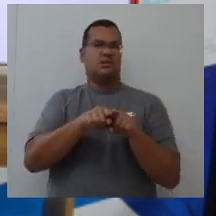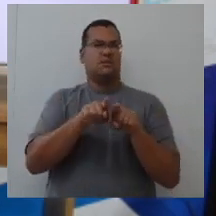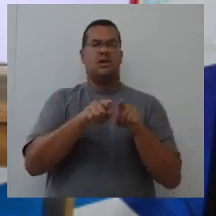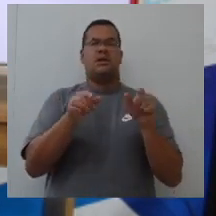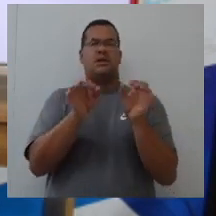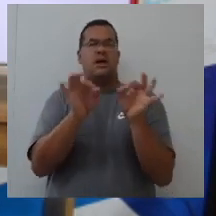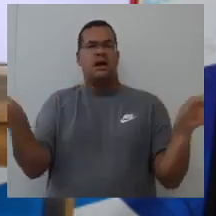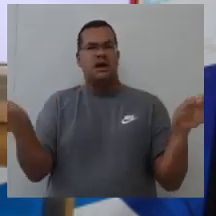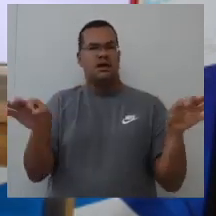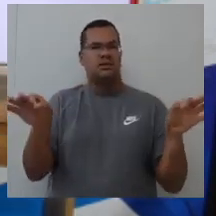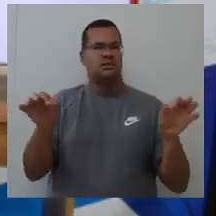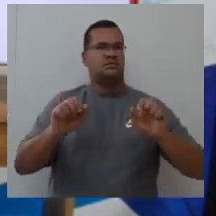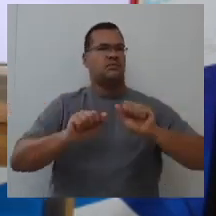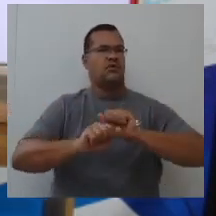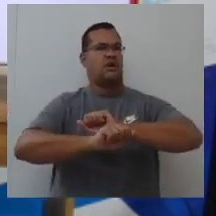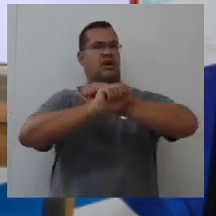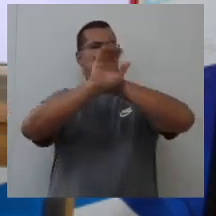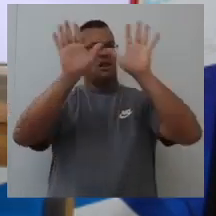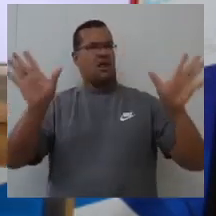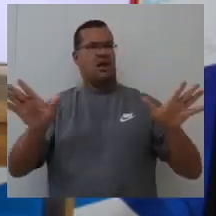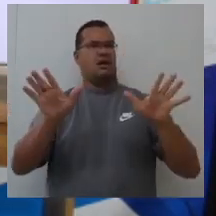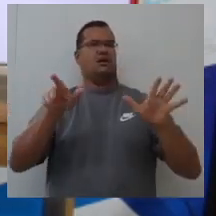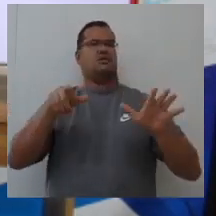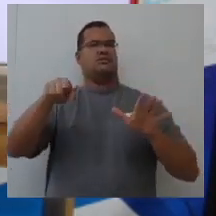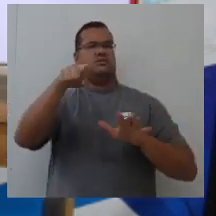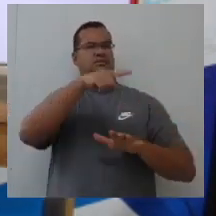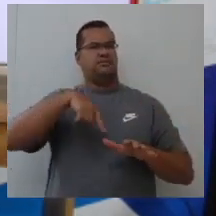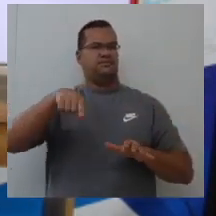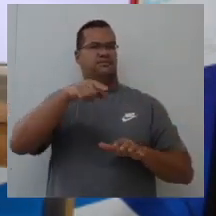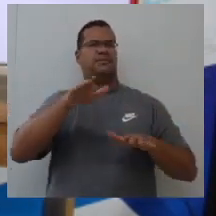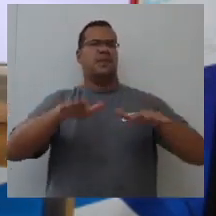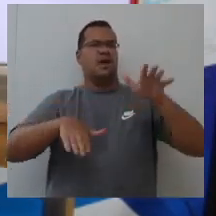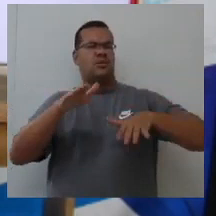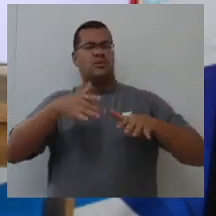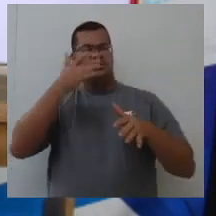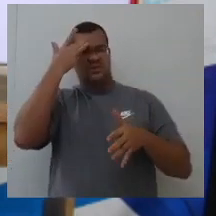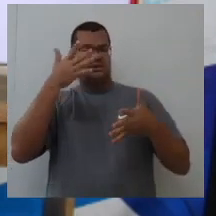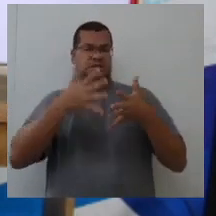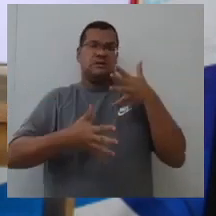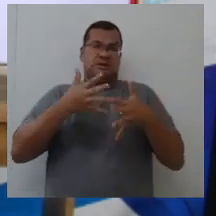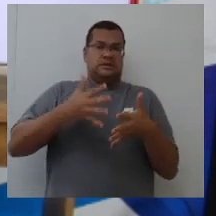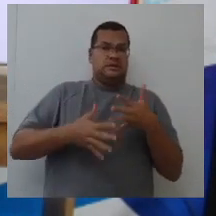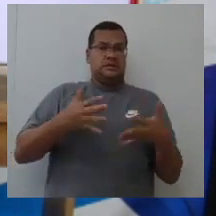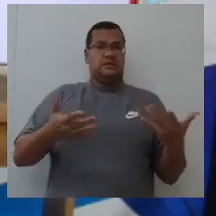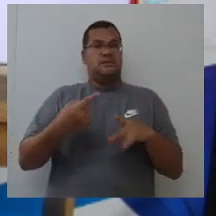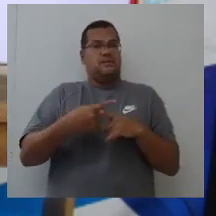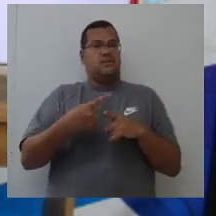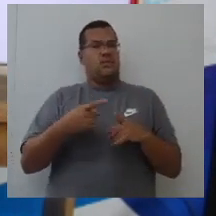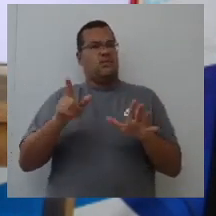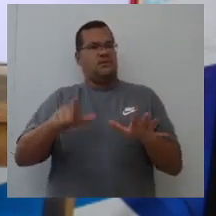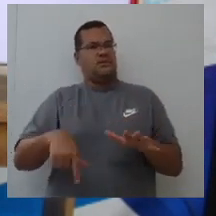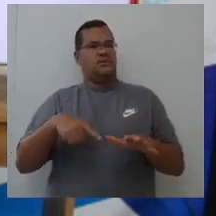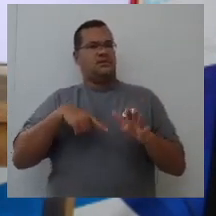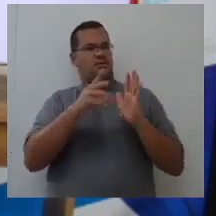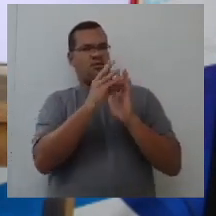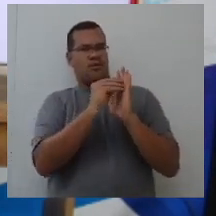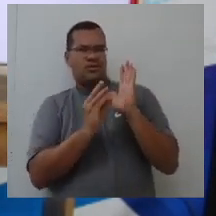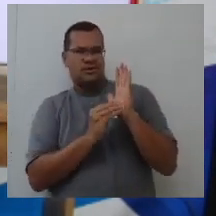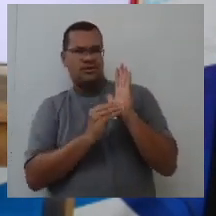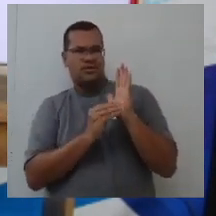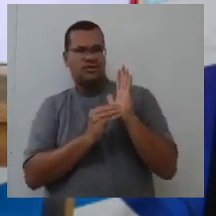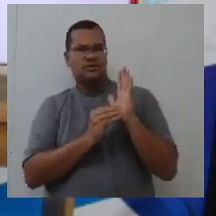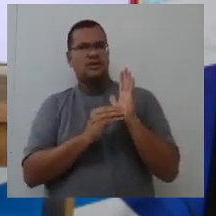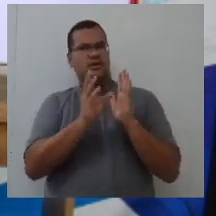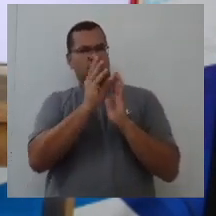que ficar muito claro na sua cabeça. Tem gente aí que se atrapalha em matemática, sobretudo nesse conteúdo,